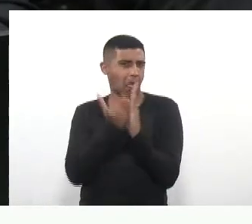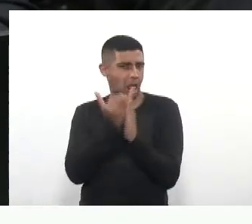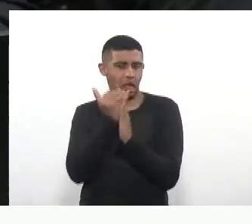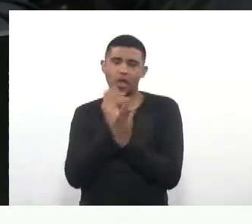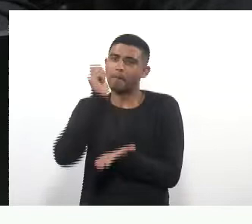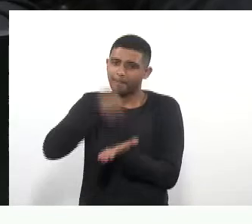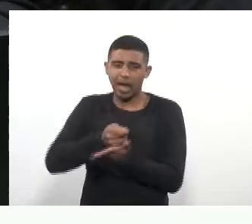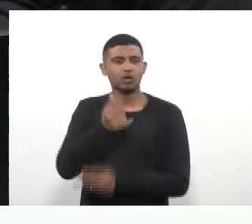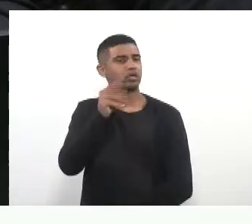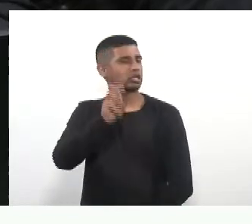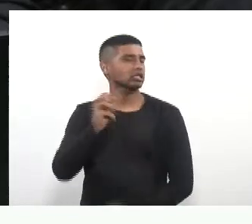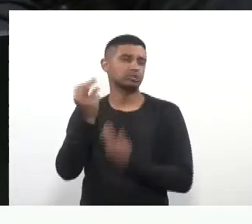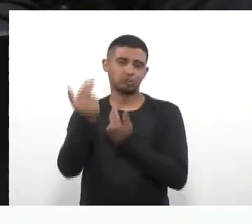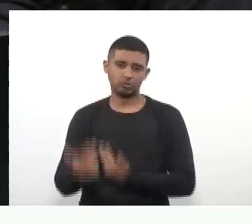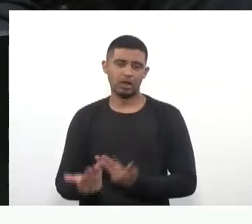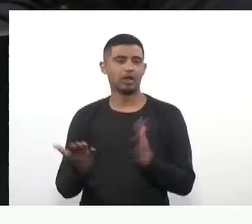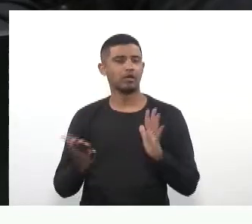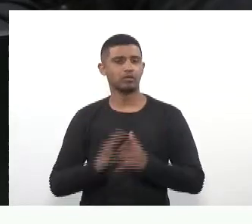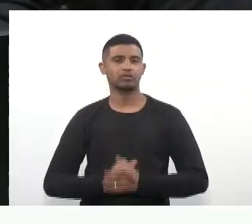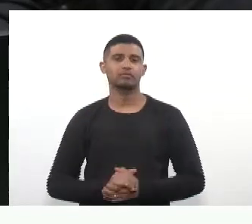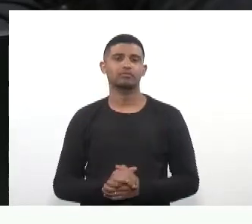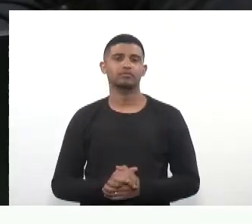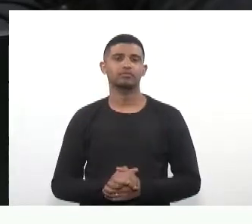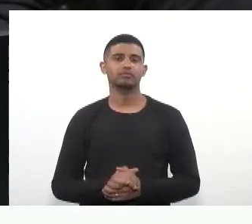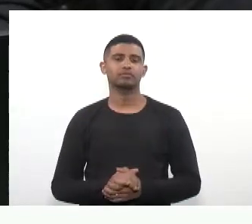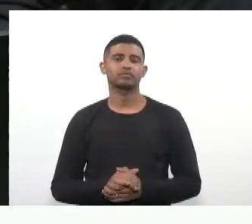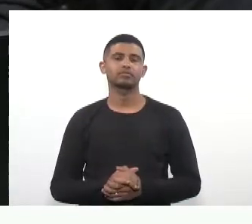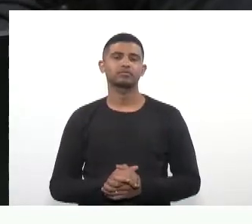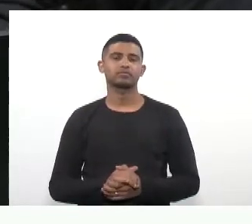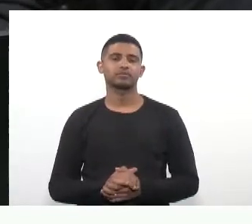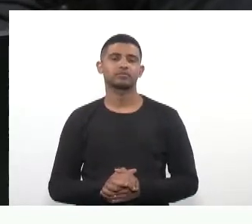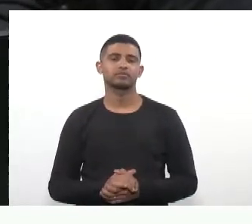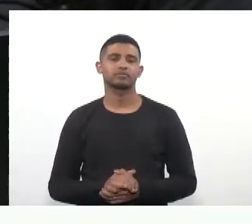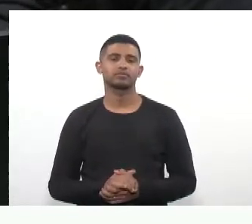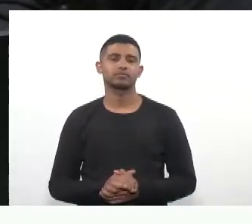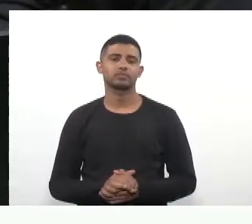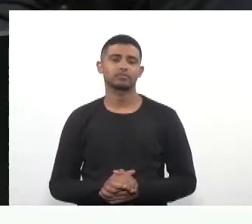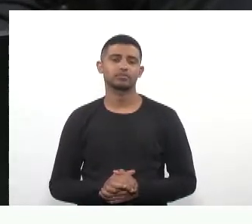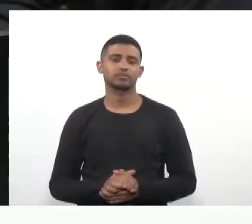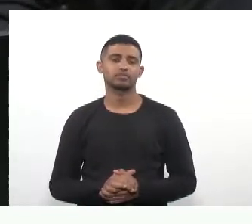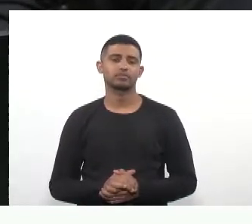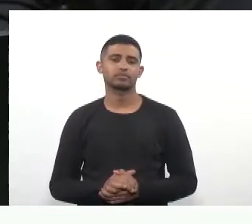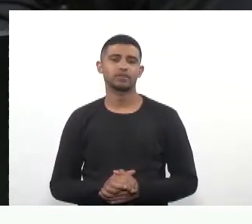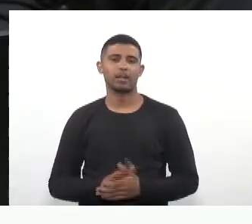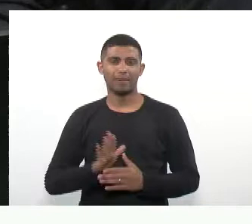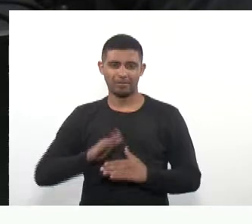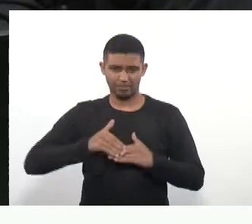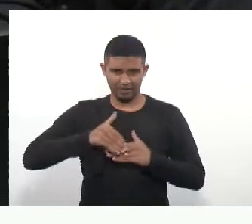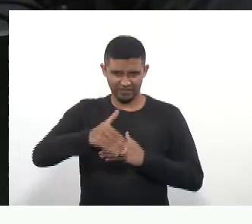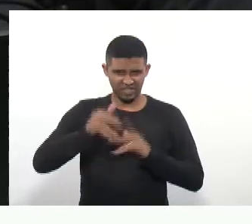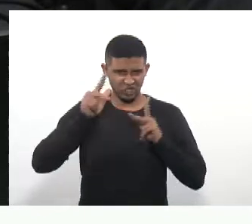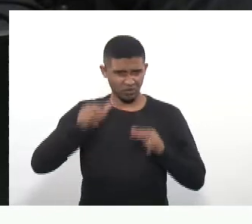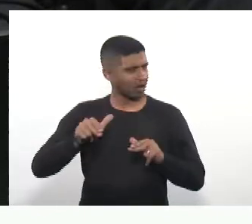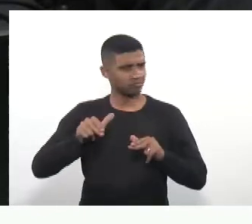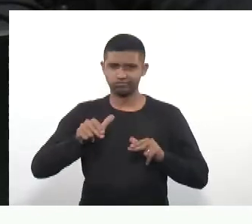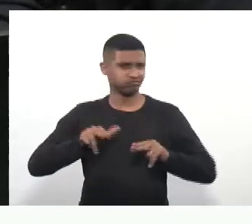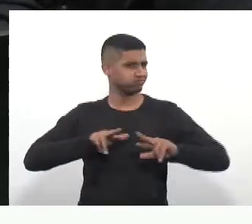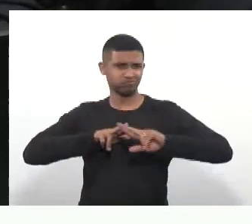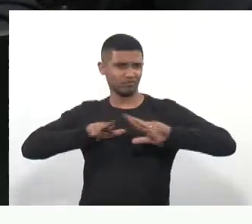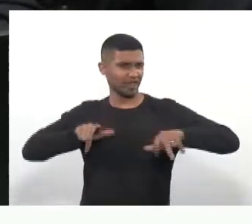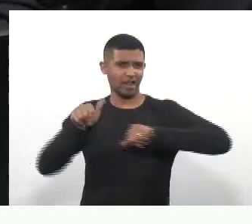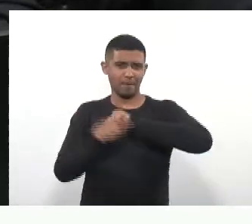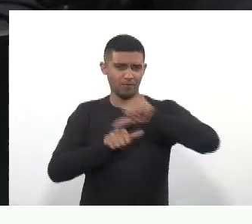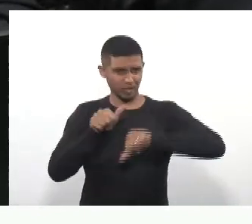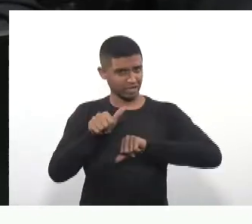consumindo 15, se você passar a consumir 1 ou ficar com a casa fechada, você vai pagar a mesma coisa. Isso não será mais realidade